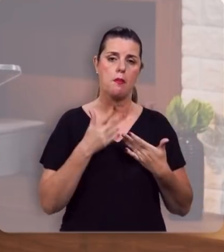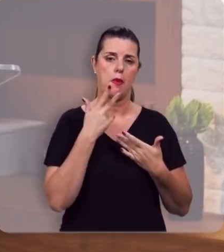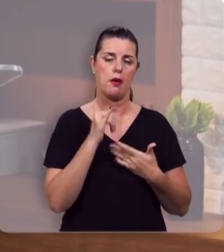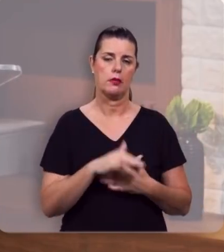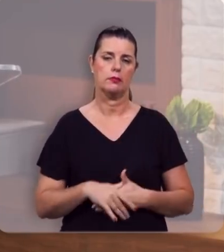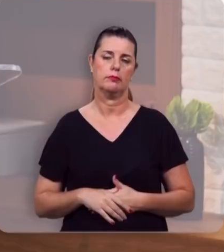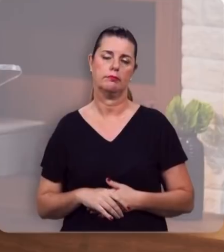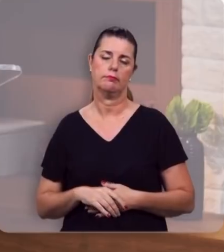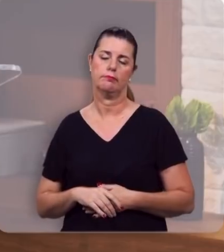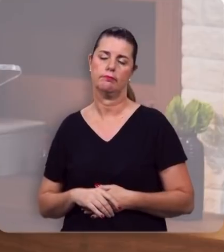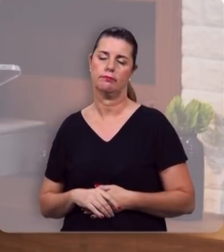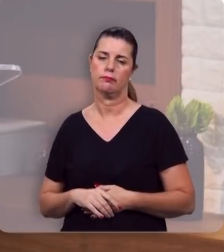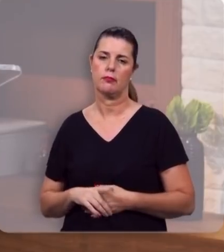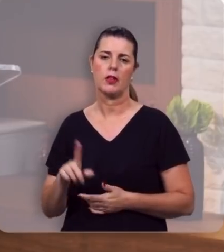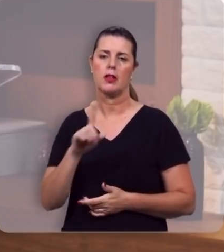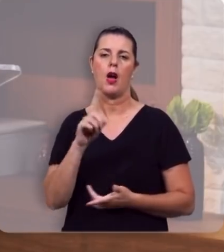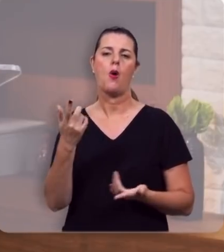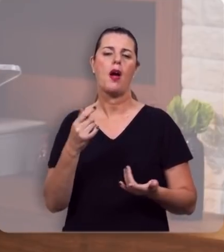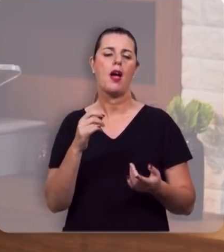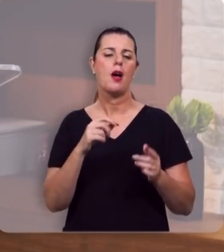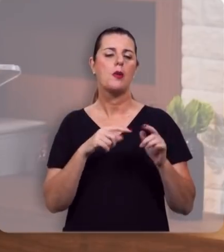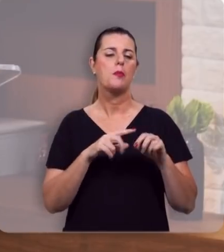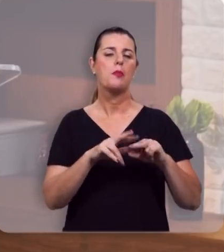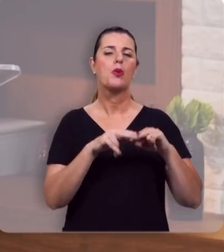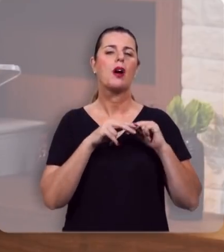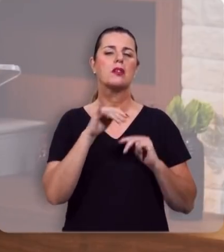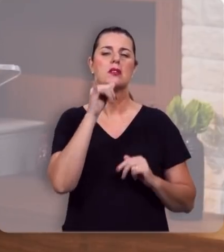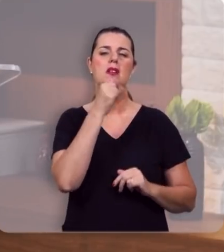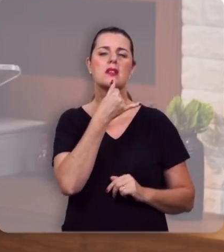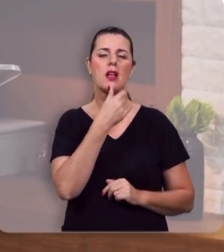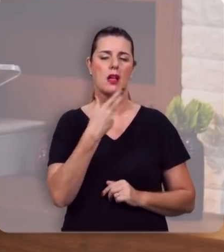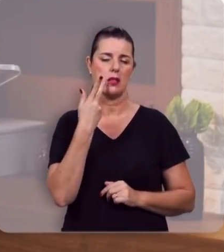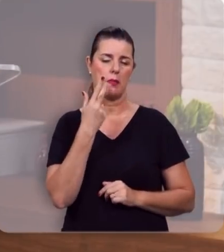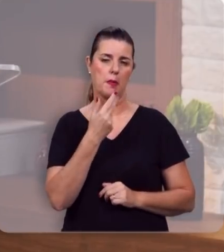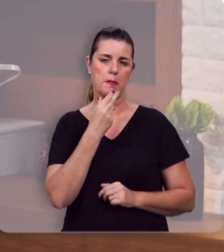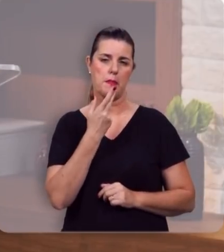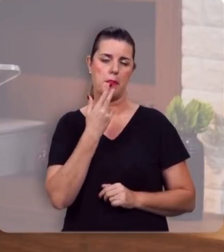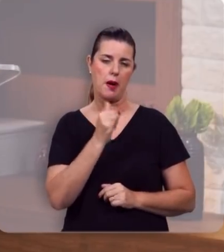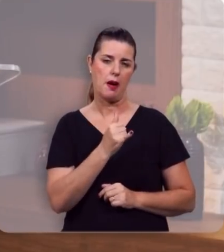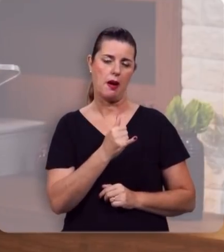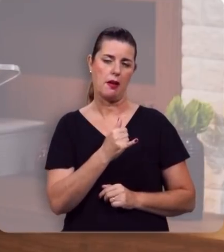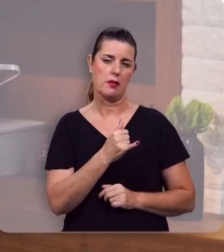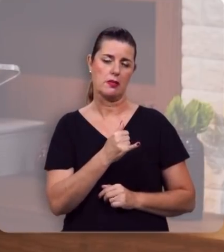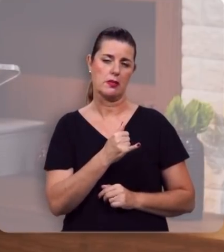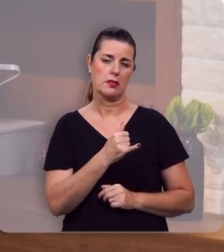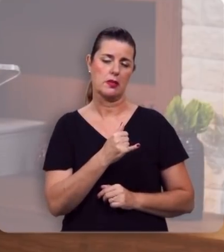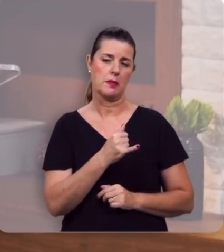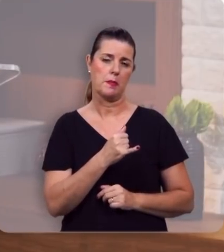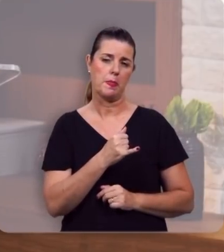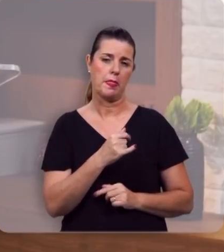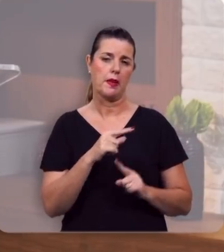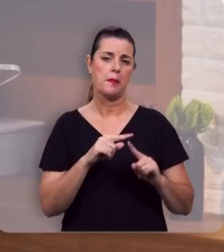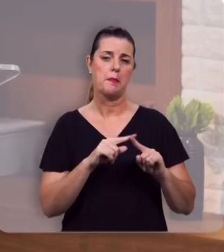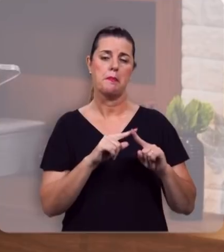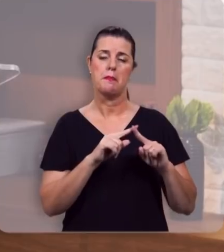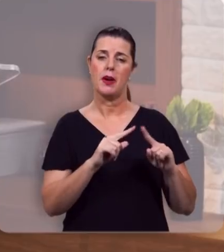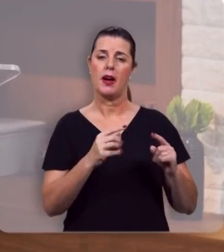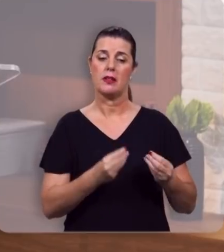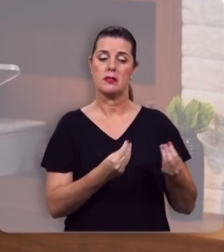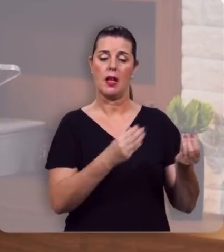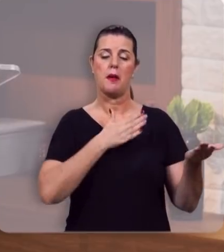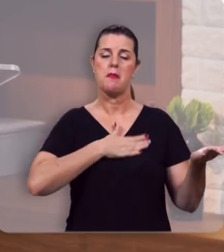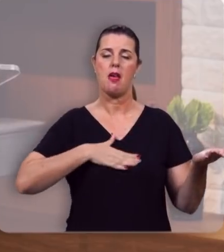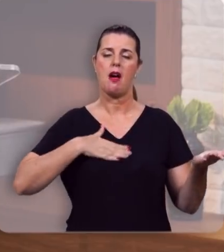pais. Não ser um motivo de tristeza para os pais, mas dar prazer para os pais. Porque obedecem,